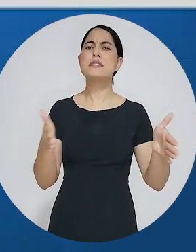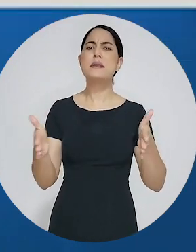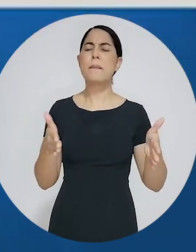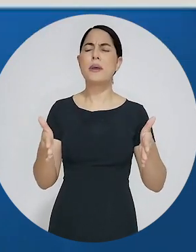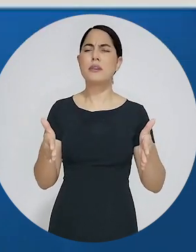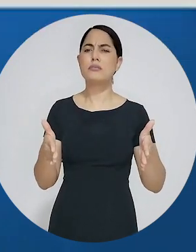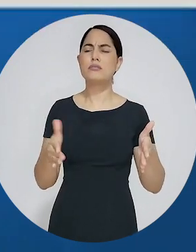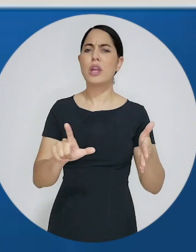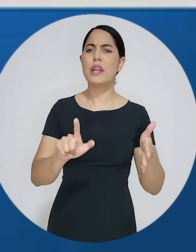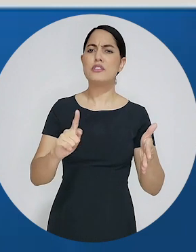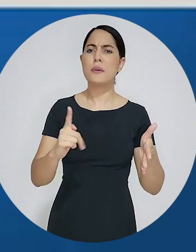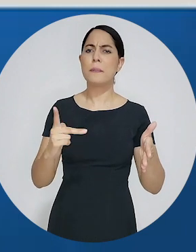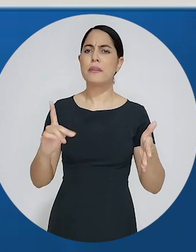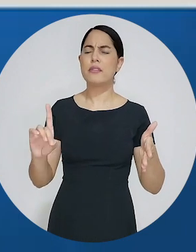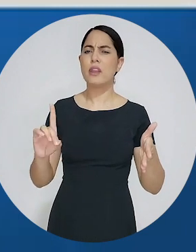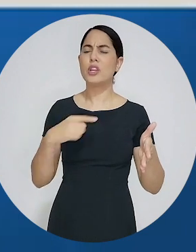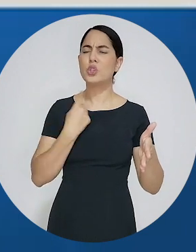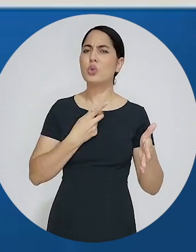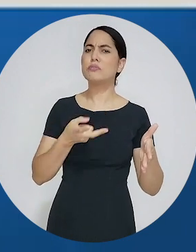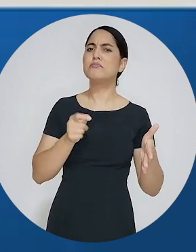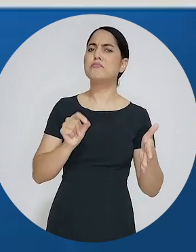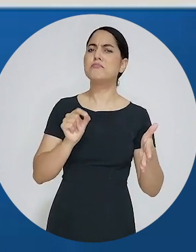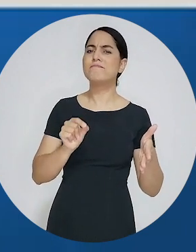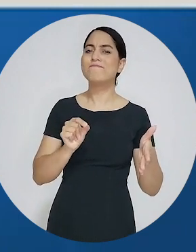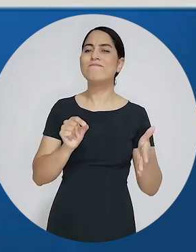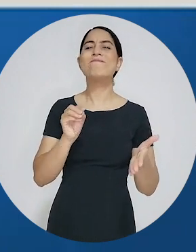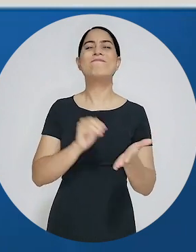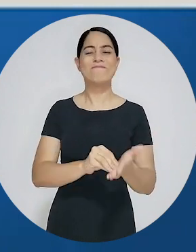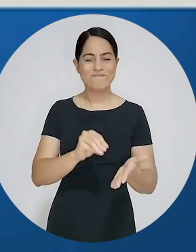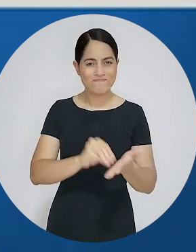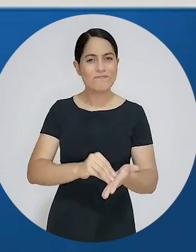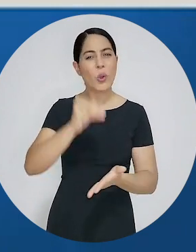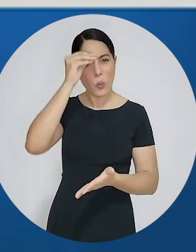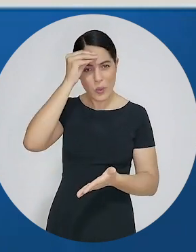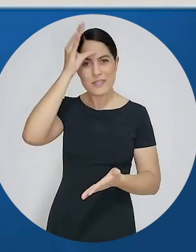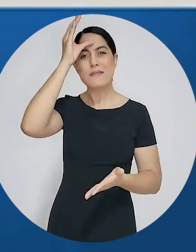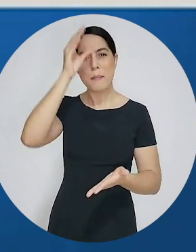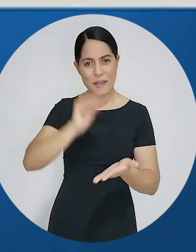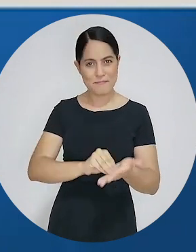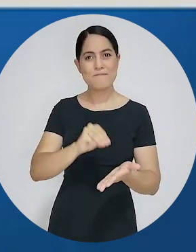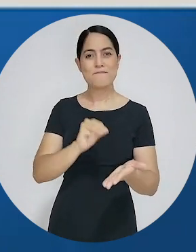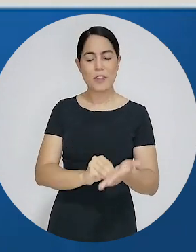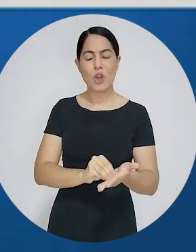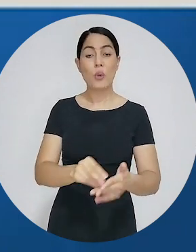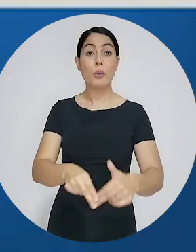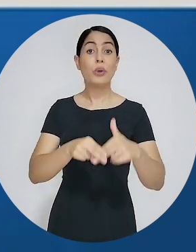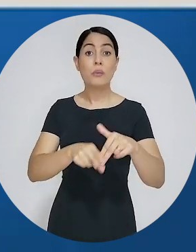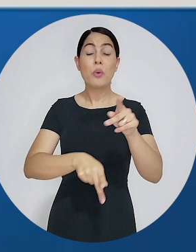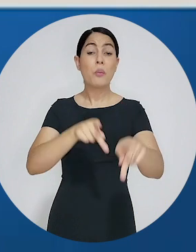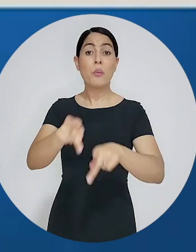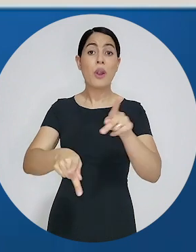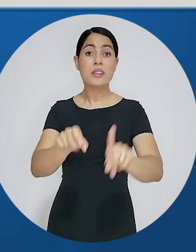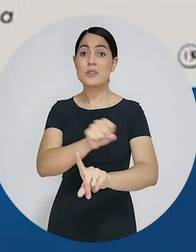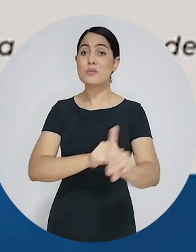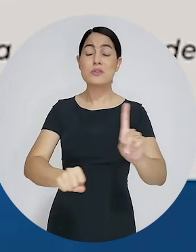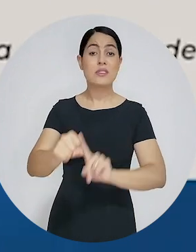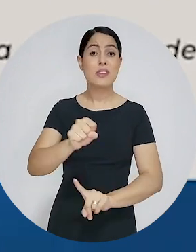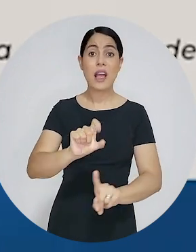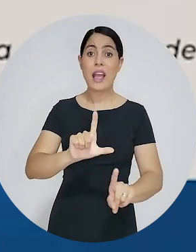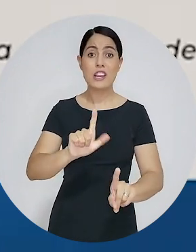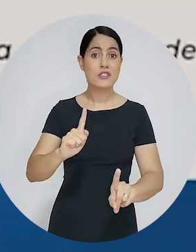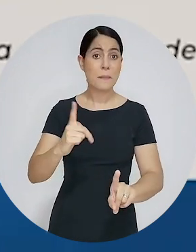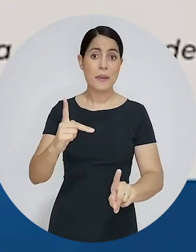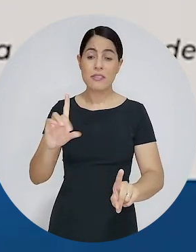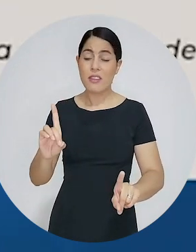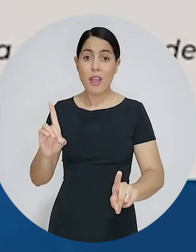esse ano de vigência da LGPD, nós ainda temos uma falta de conhecimento muito grande por parte da nossa